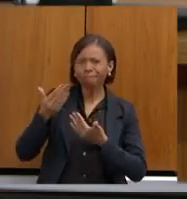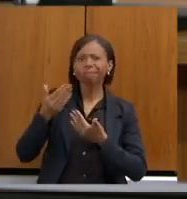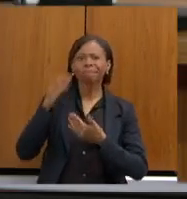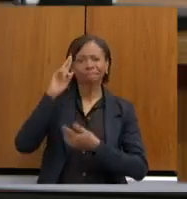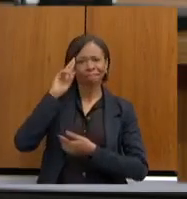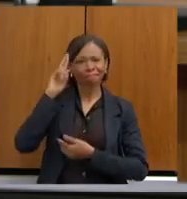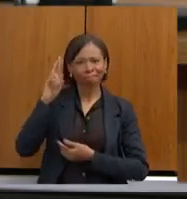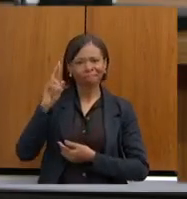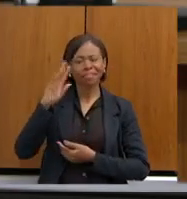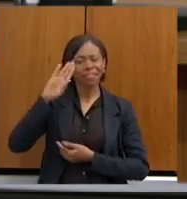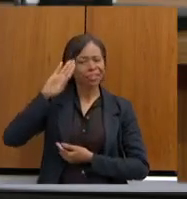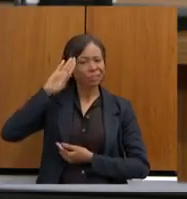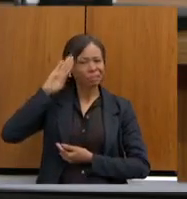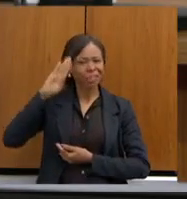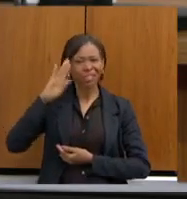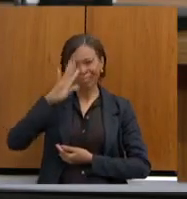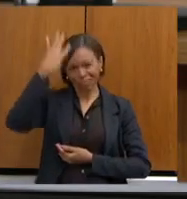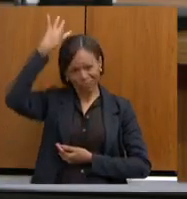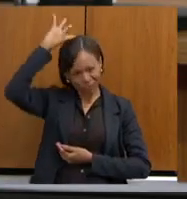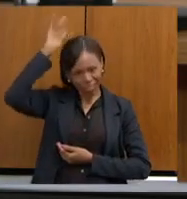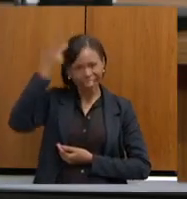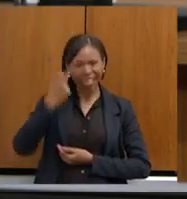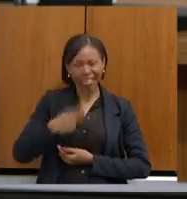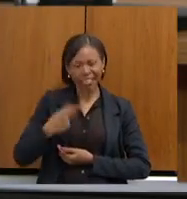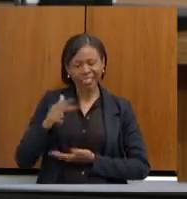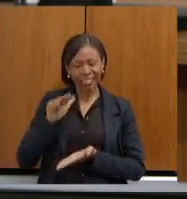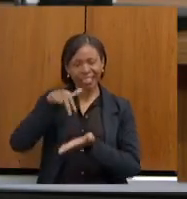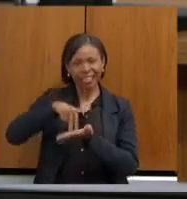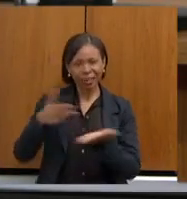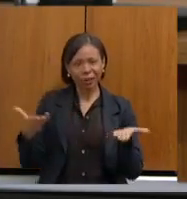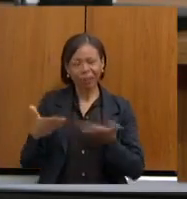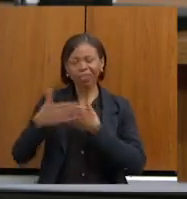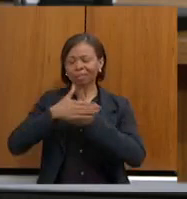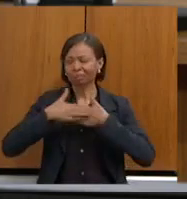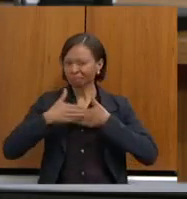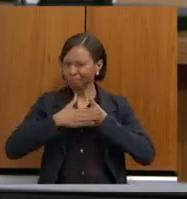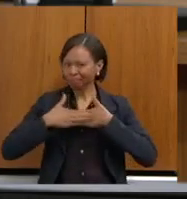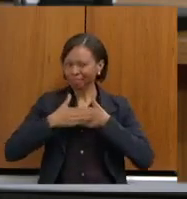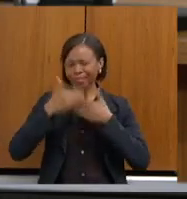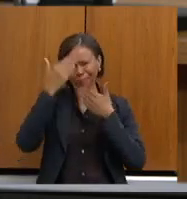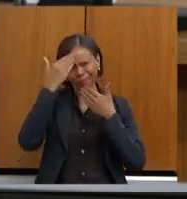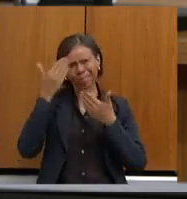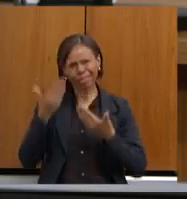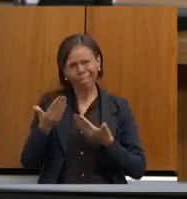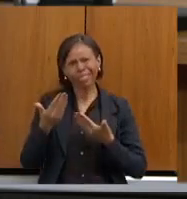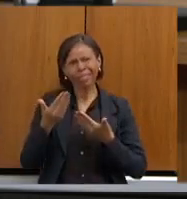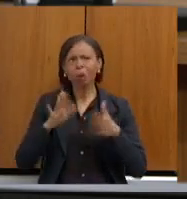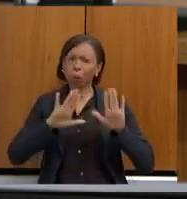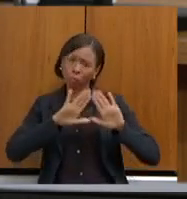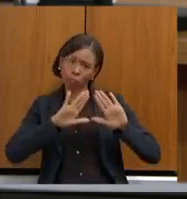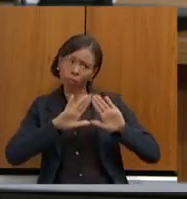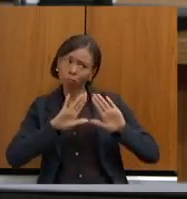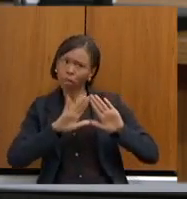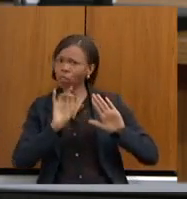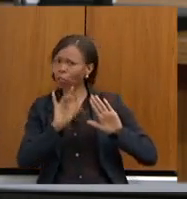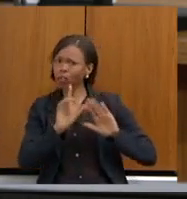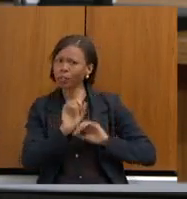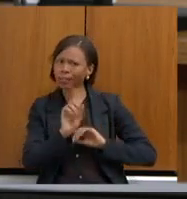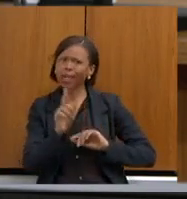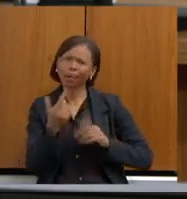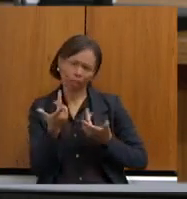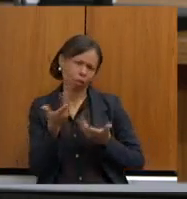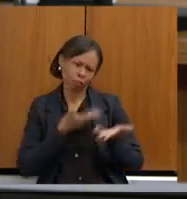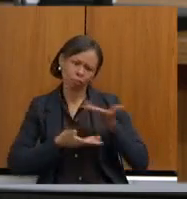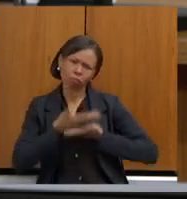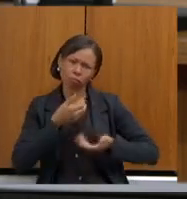Estevam Obrigado os comandantes aqui presentes esse carinho não com a Assembleia Legislativa porque é normal